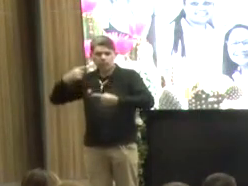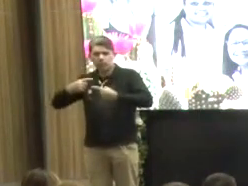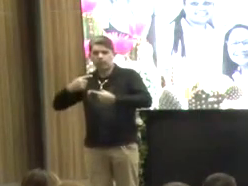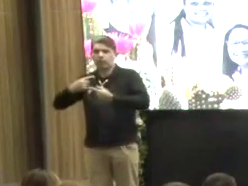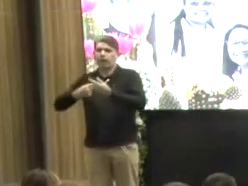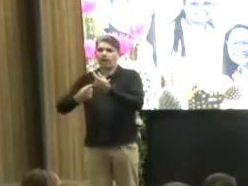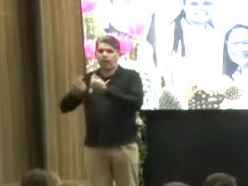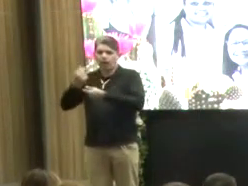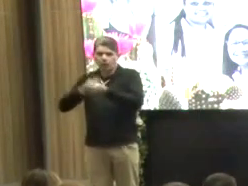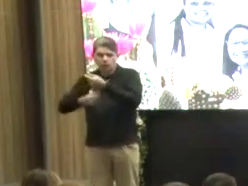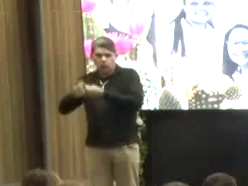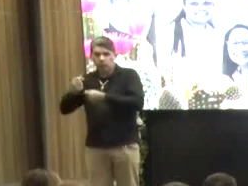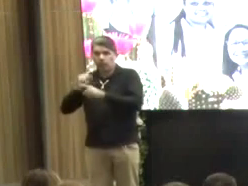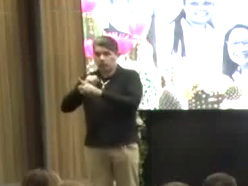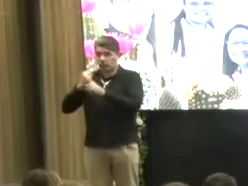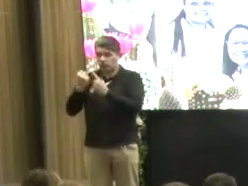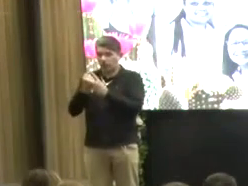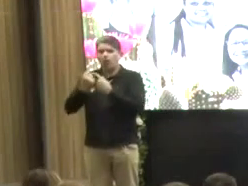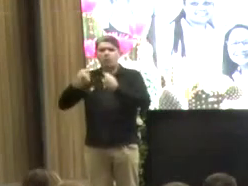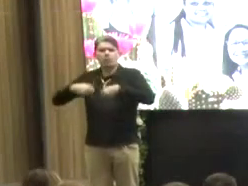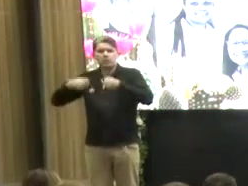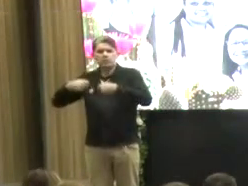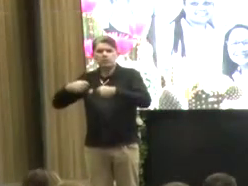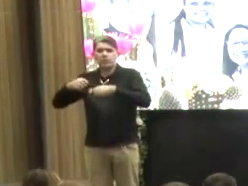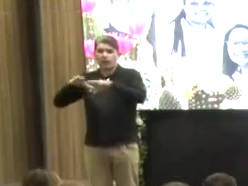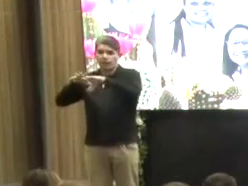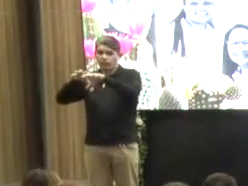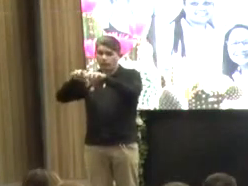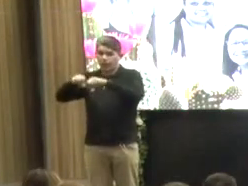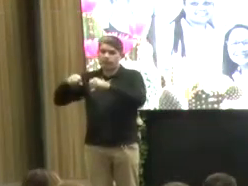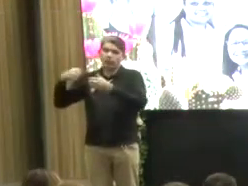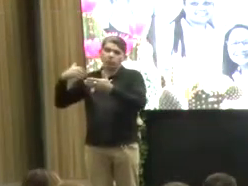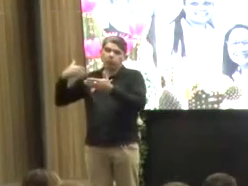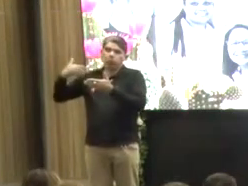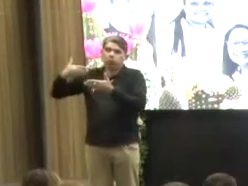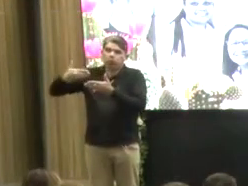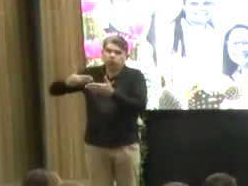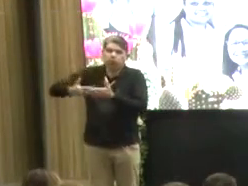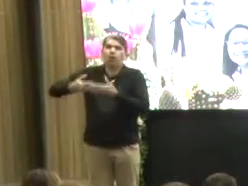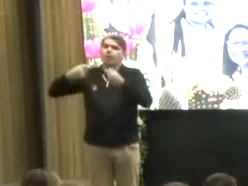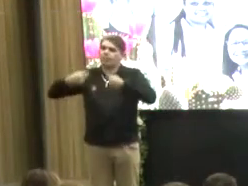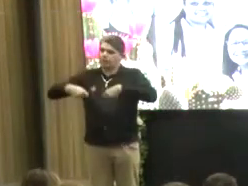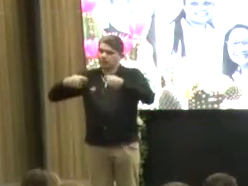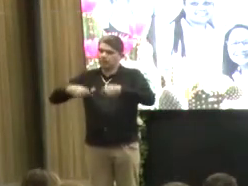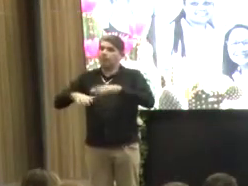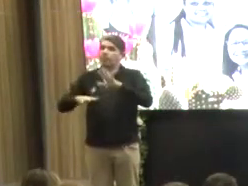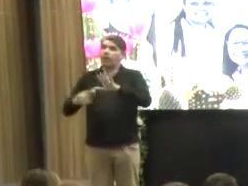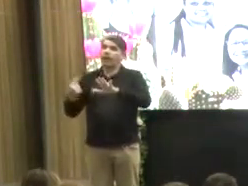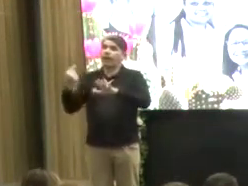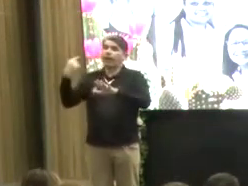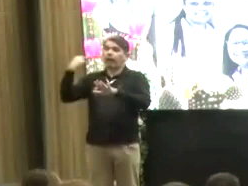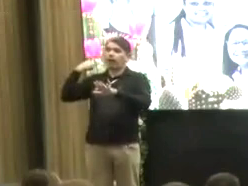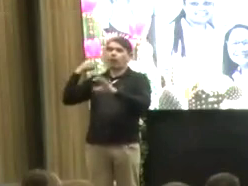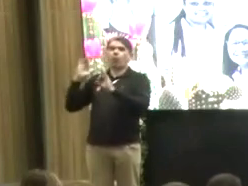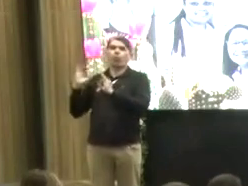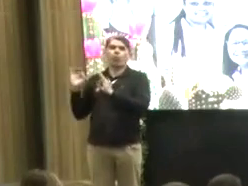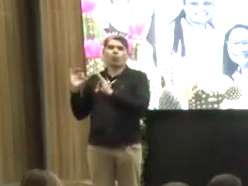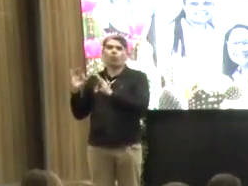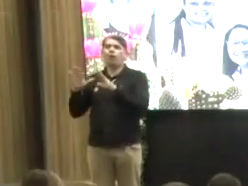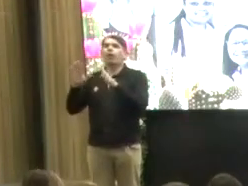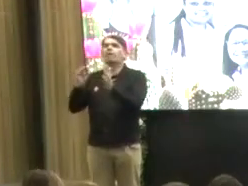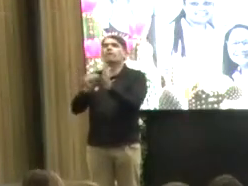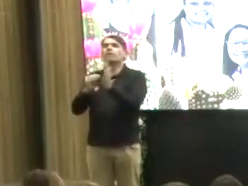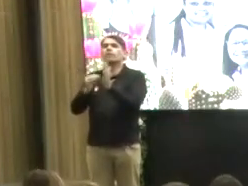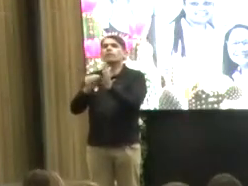social, você tem que ter formação ao longo da vida. É um certo paradoxo. Mas nós não construímos ainda uma cultura